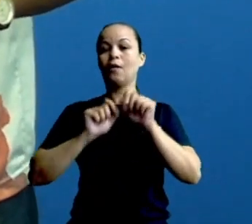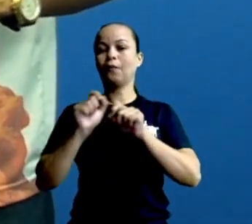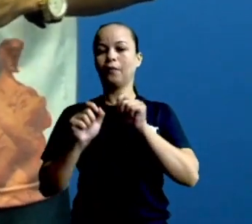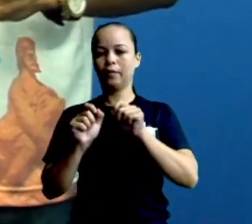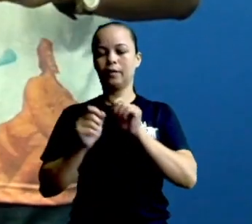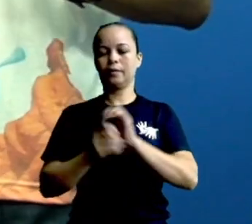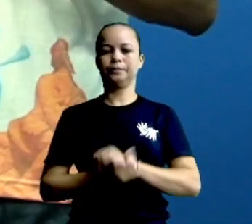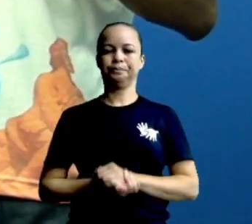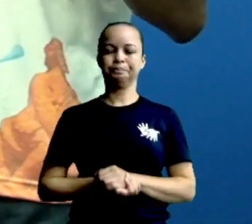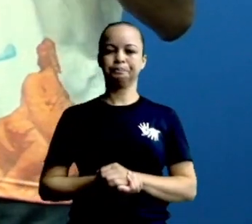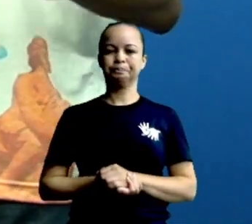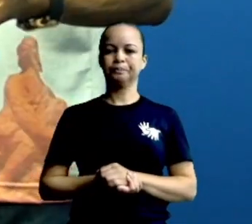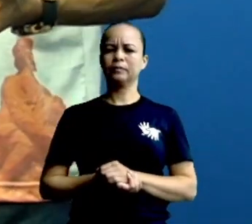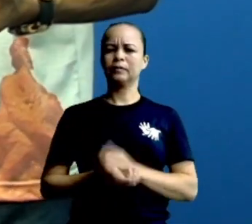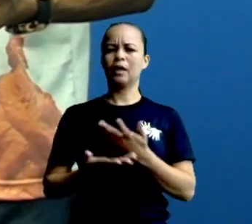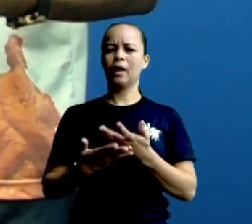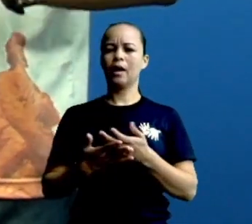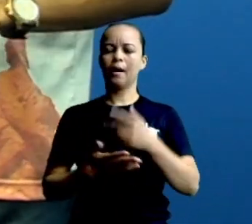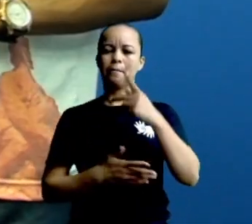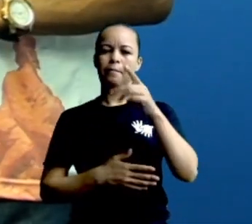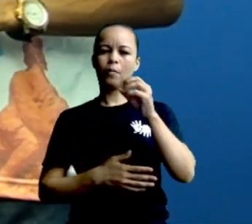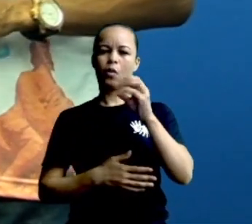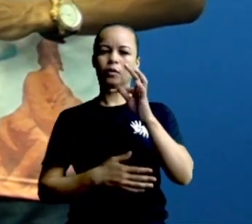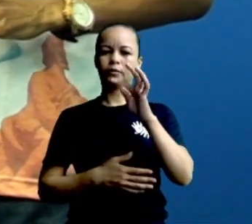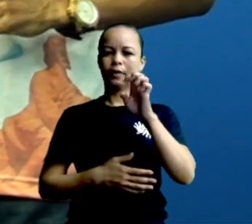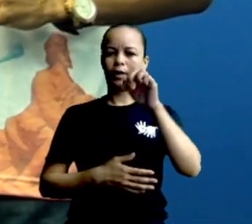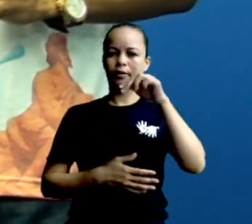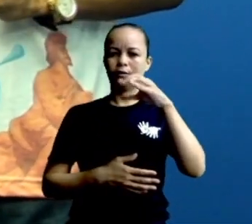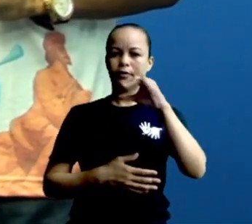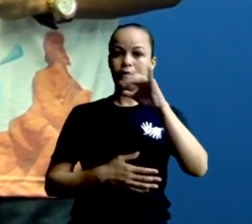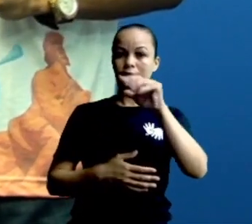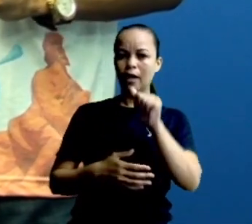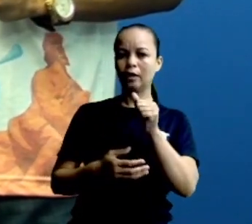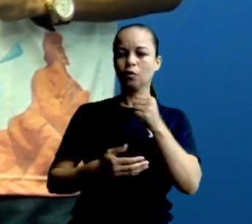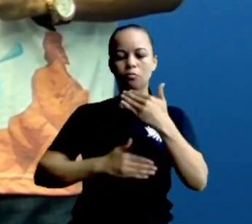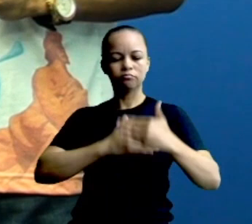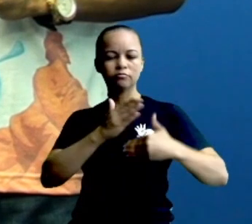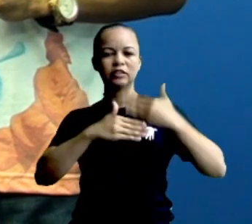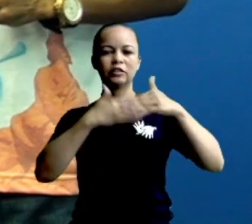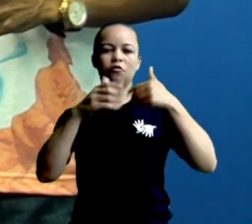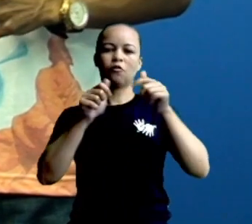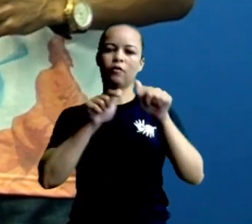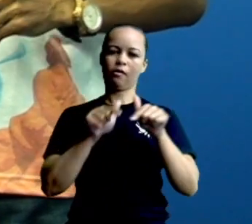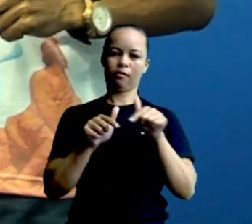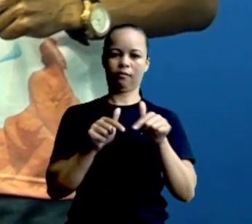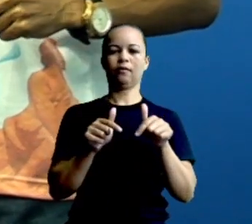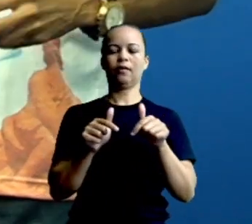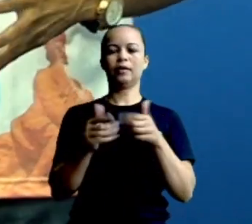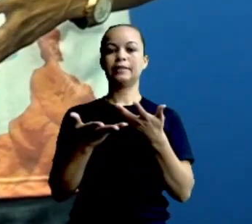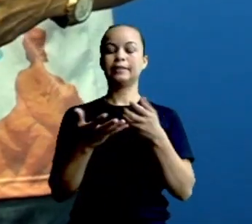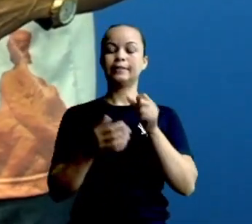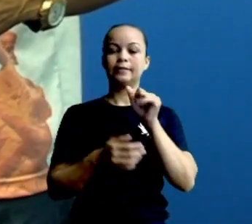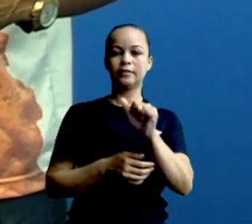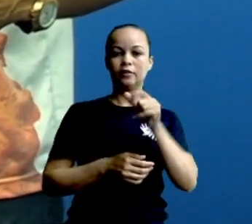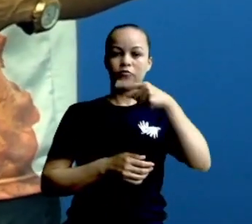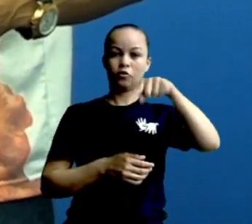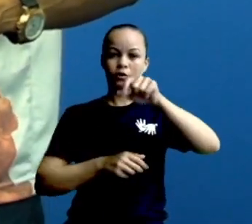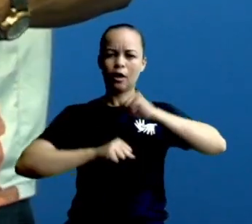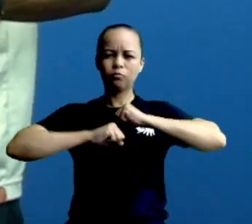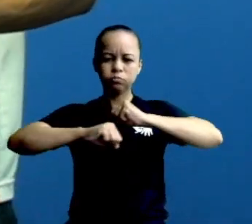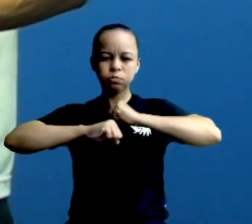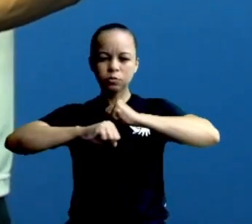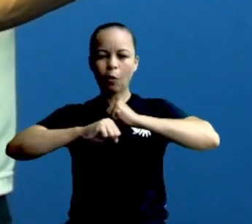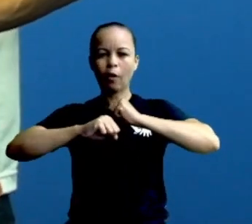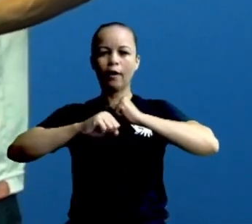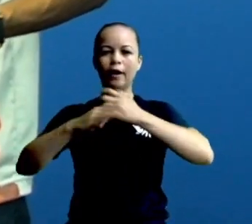diferenciar é a potência com que você vai desenvolver esse trabalho. Se você correr, você está colocando